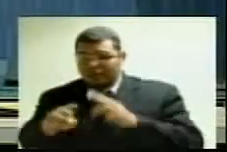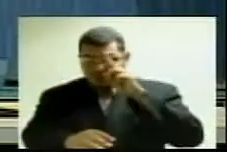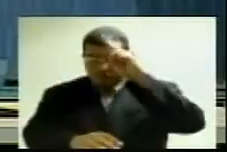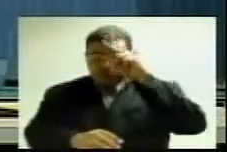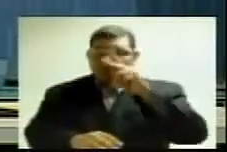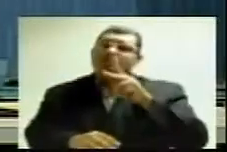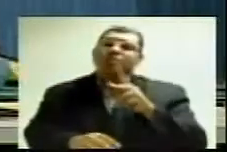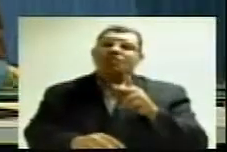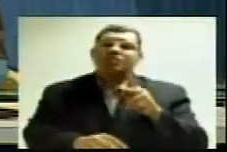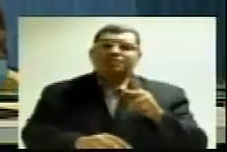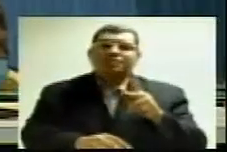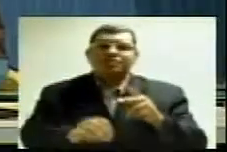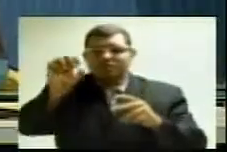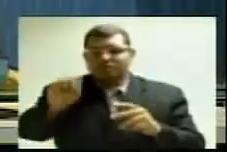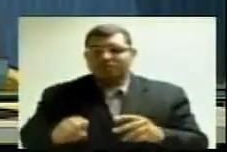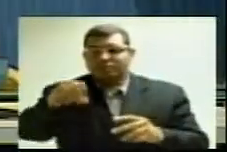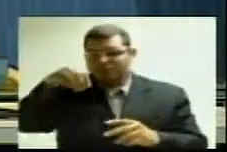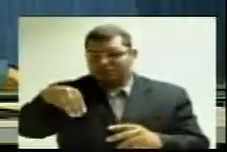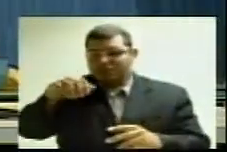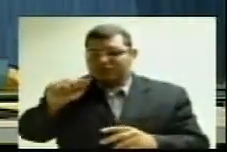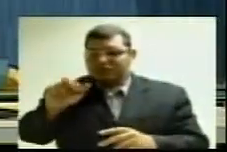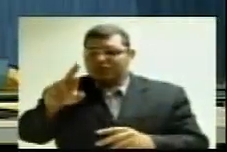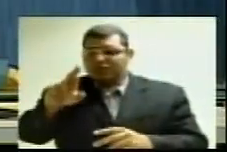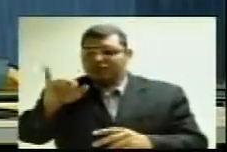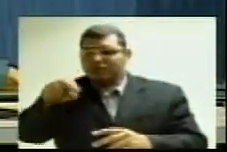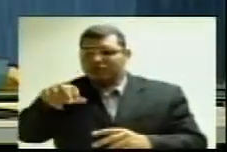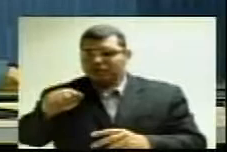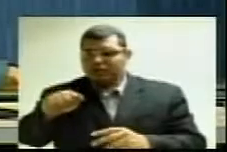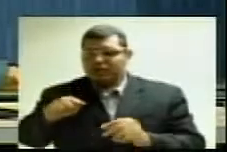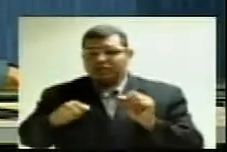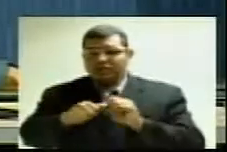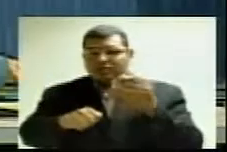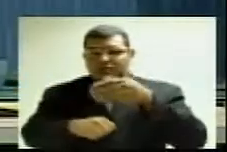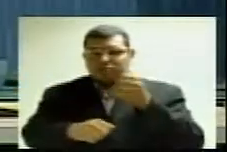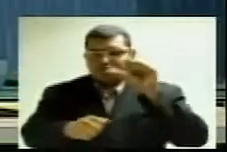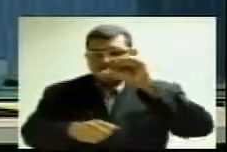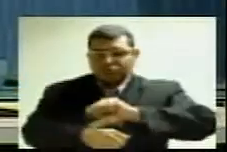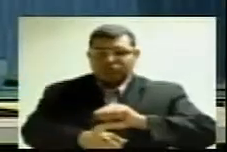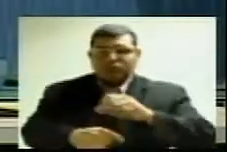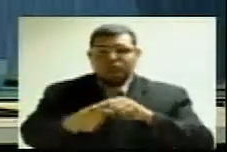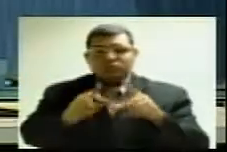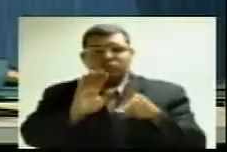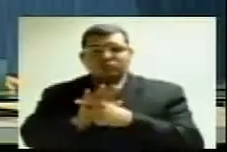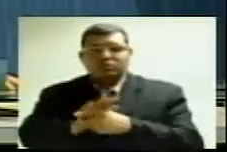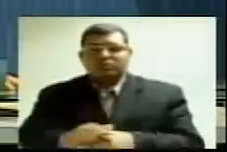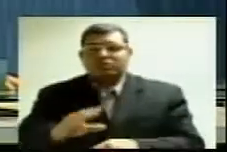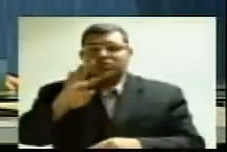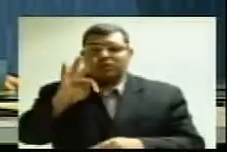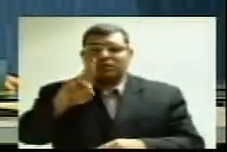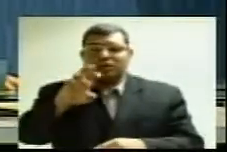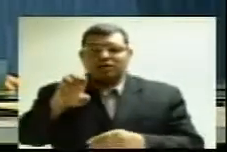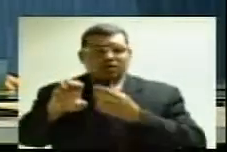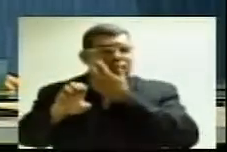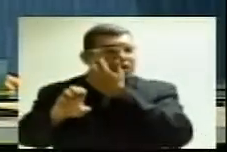pela adesão da senadora Marina Silva, ao ocorrer a negativa por parte do TRE